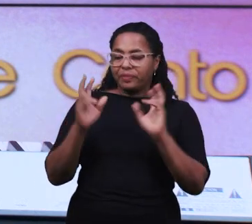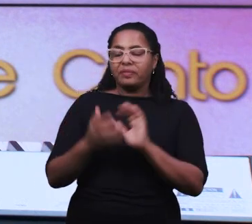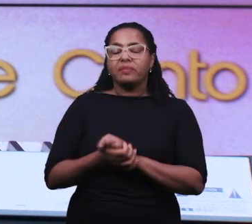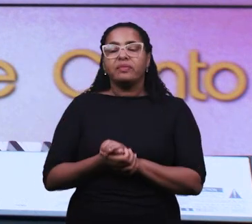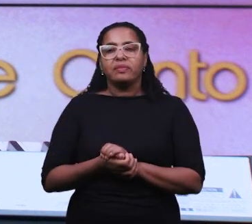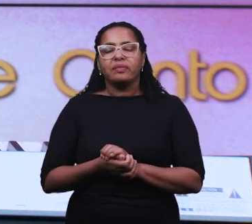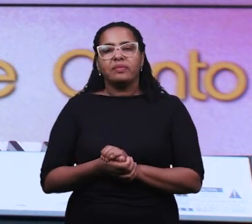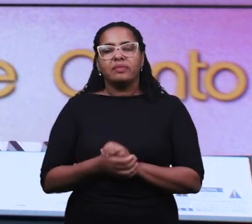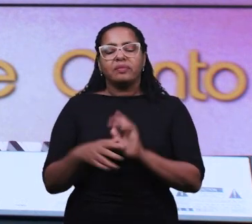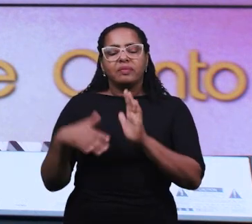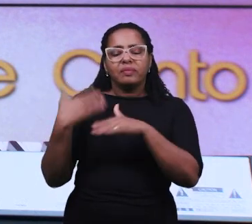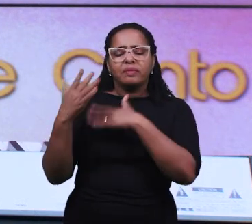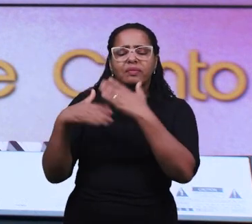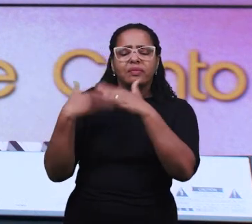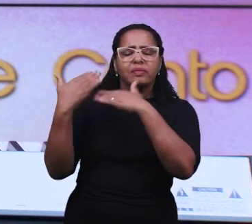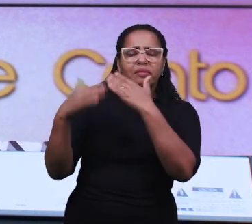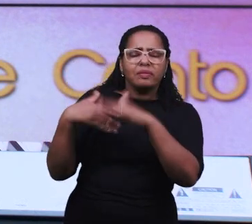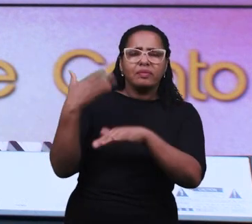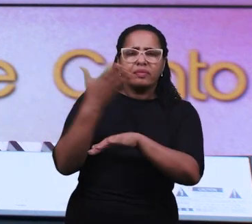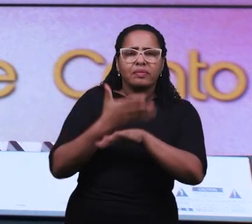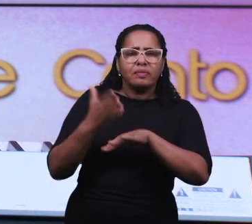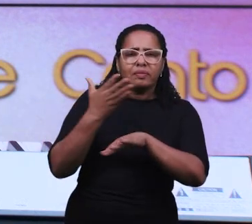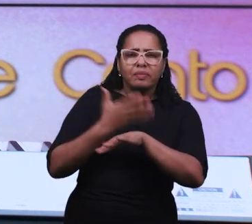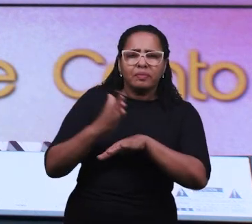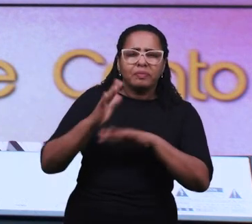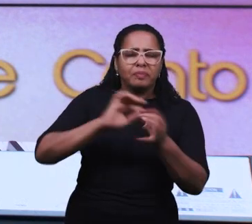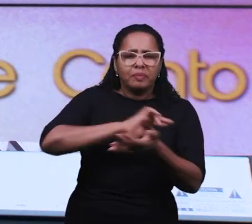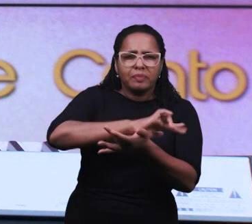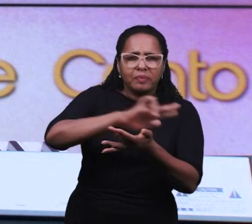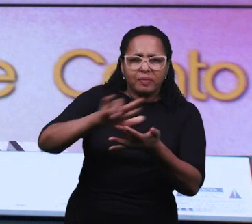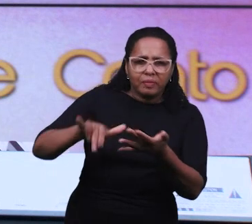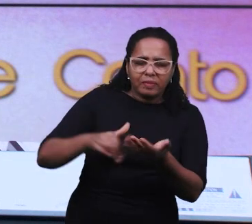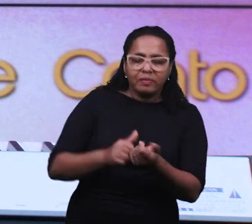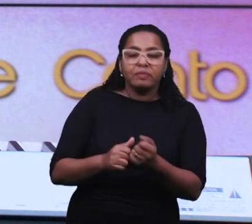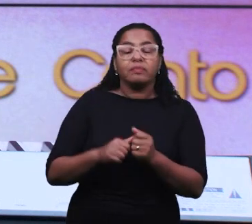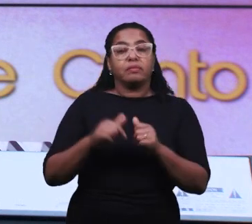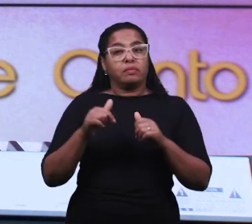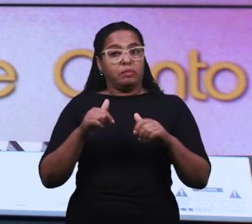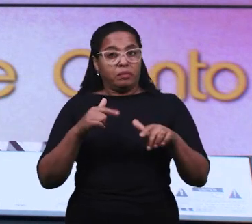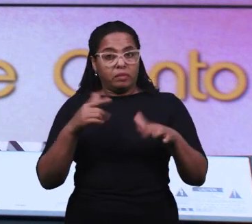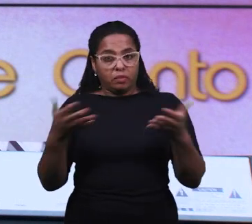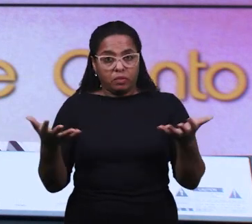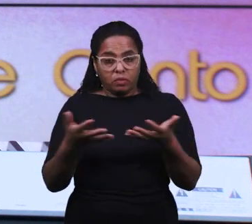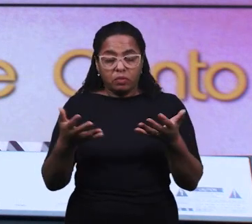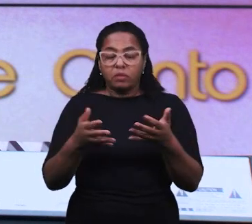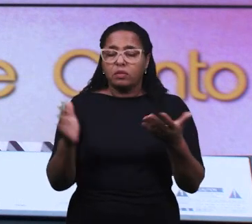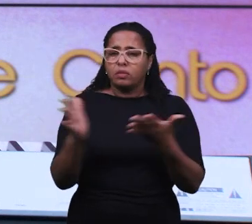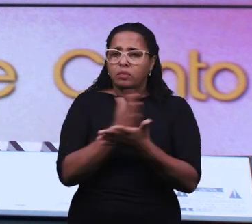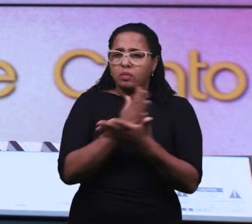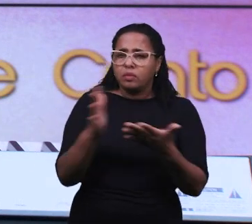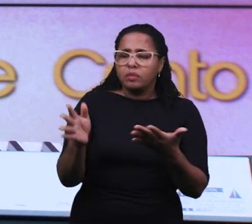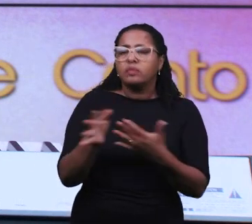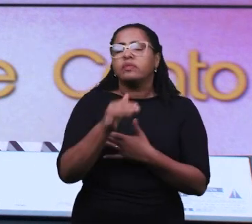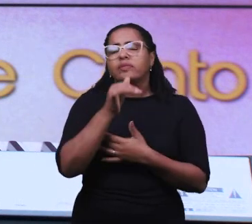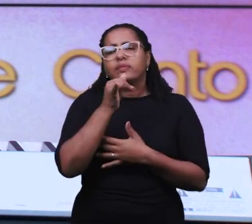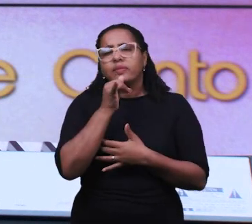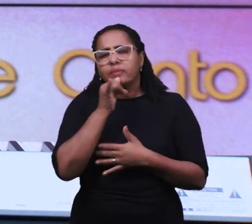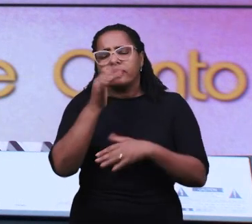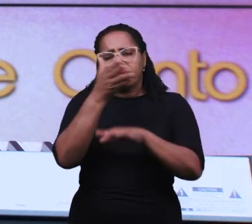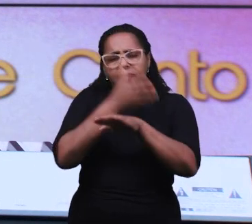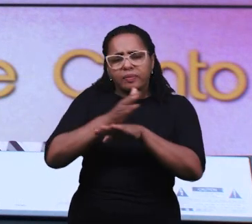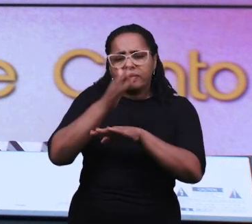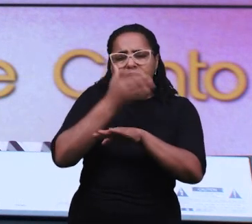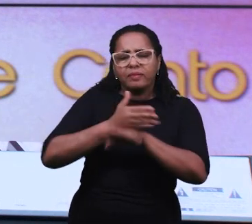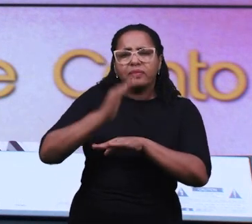é um assunto que podemos desenvolver vários exercícios. Então, os exercícios que nós fizemos juntos aqui são alguns exemplos para que os irmãos